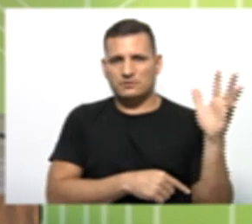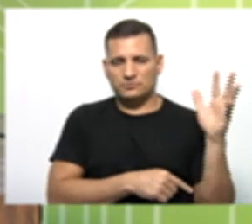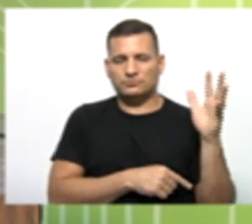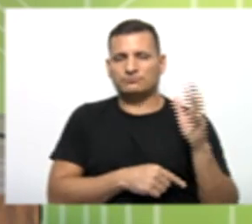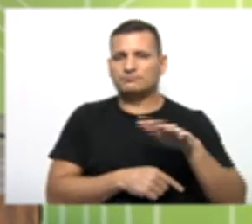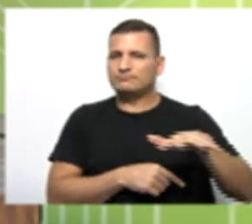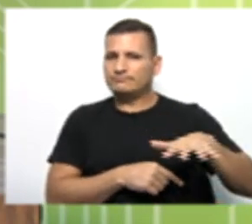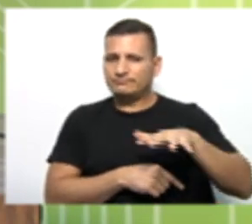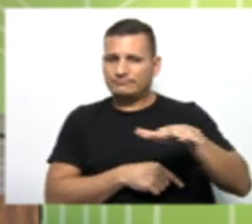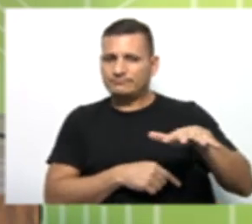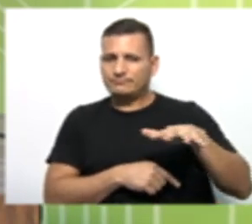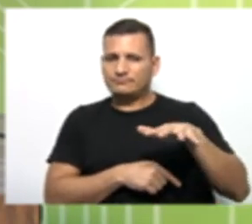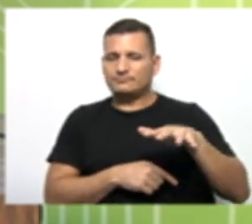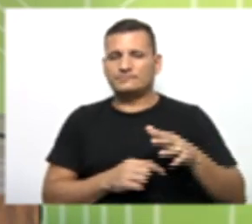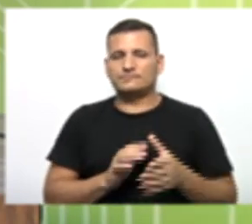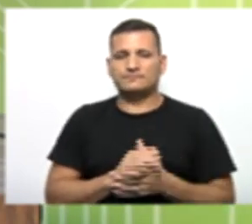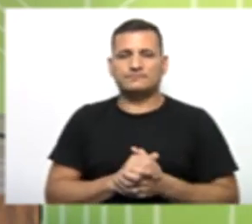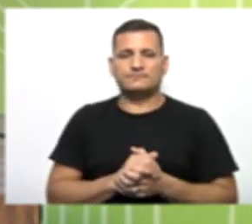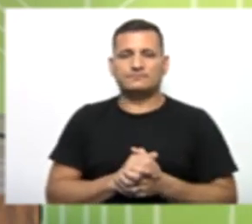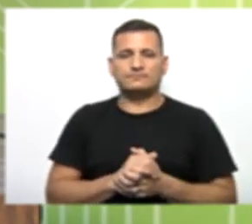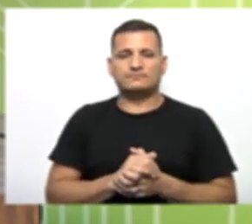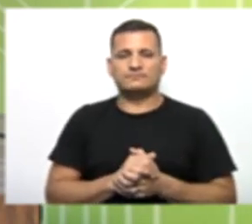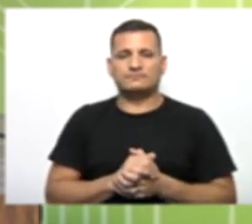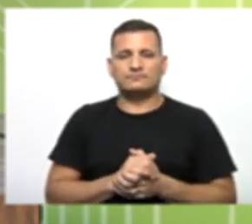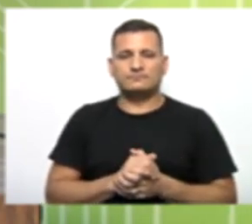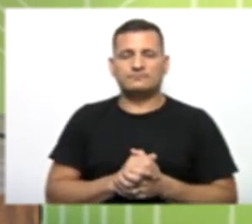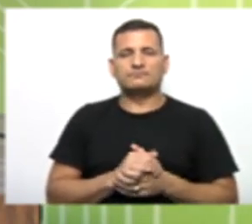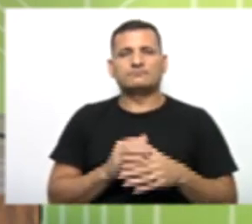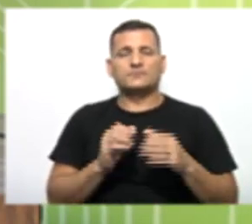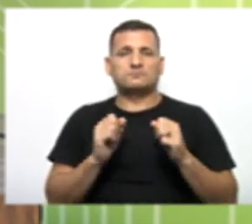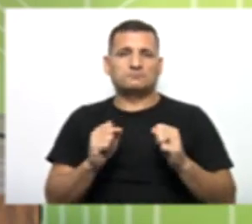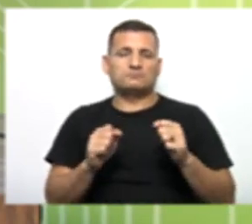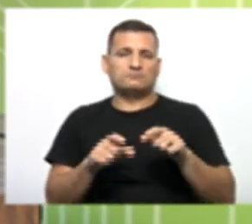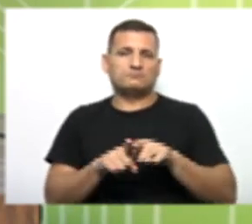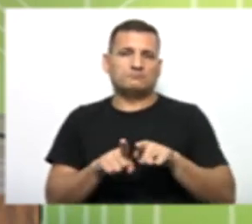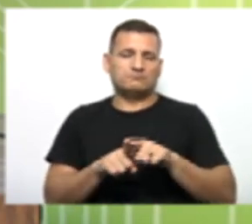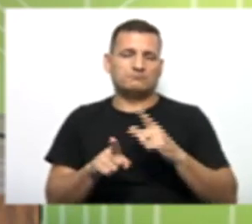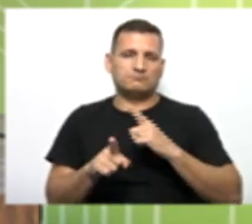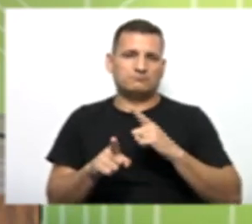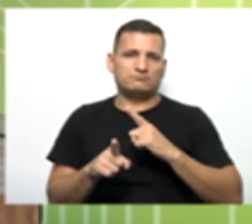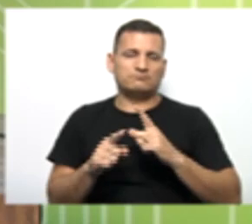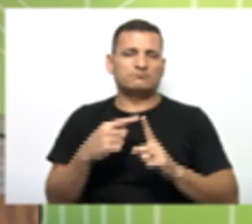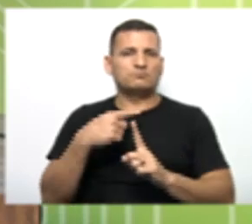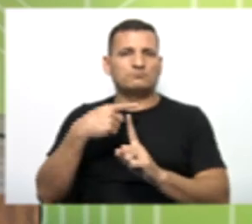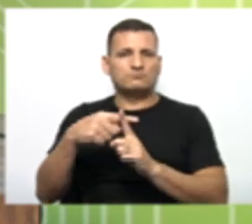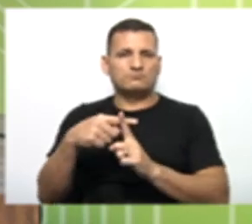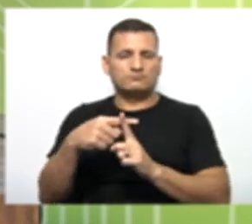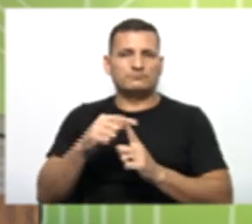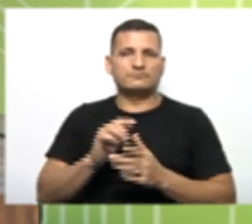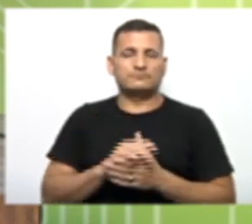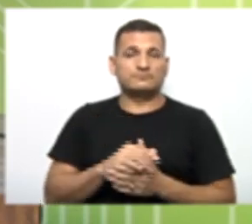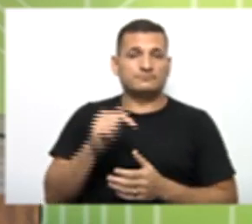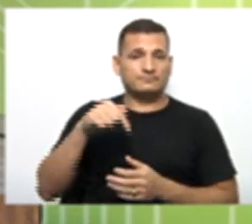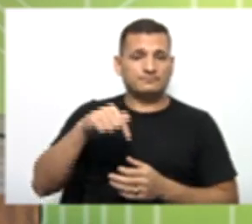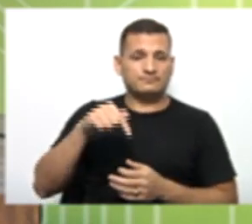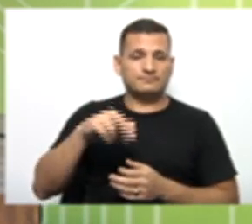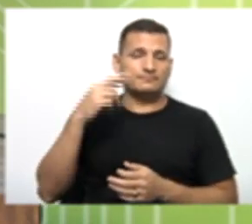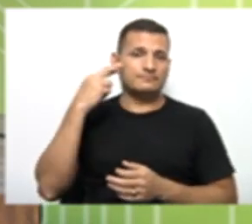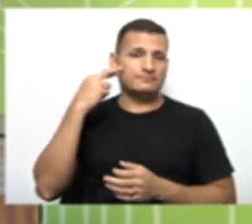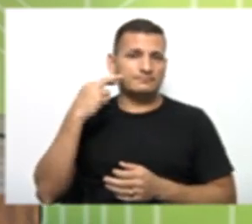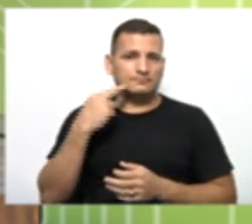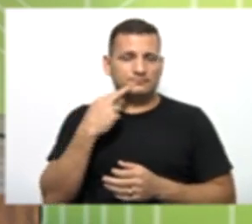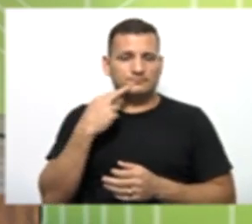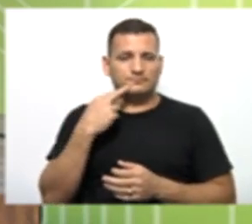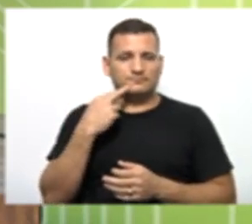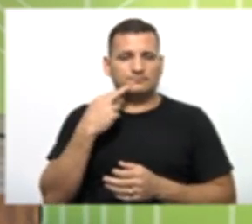pastagem. Nós também podemos ter impactos positivos. Aqui no nosso estado, que